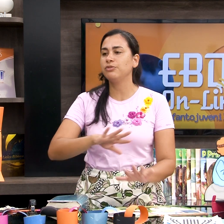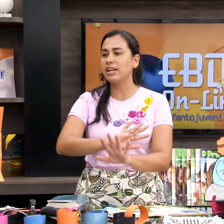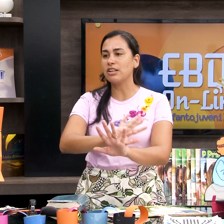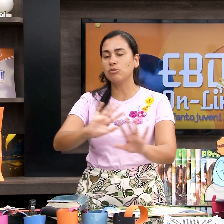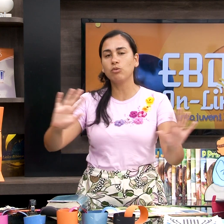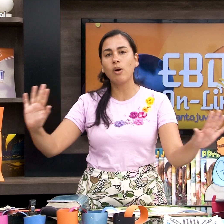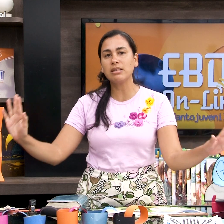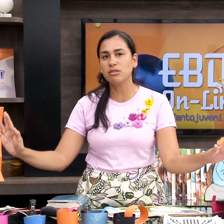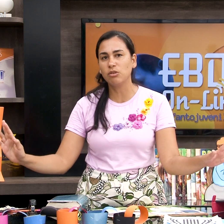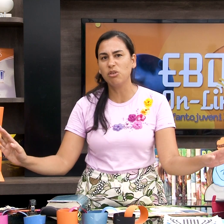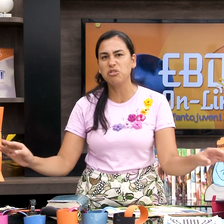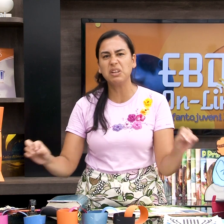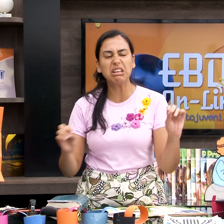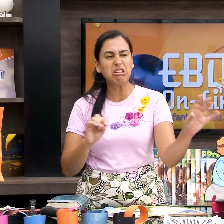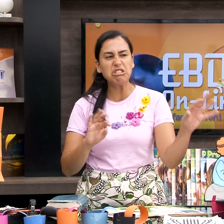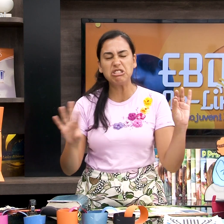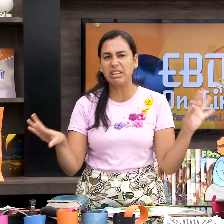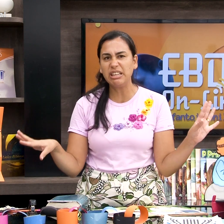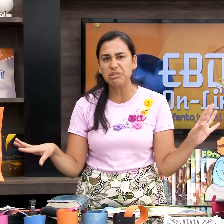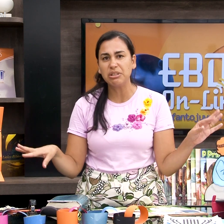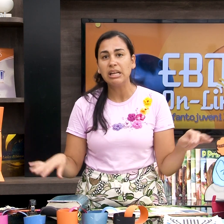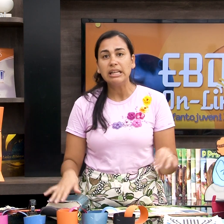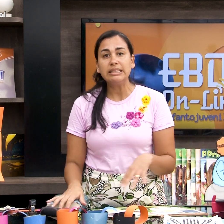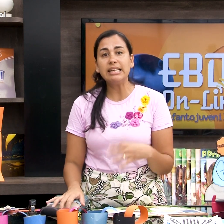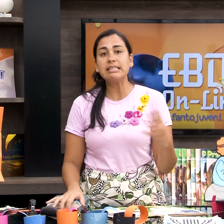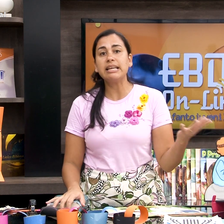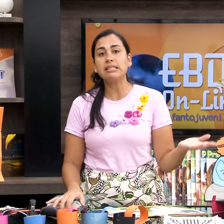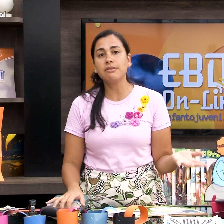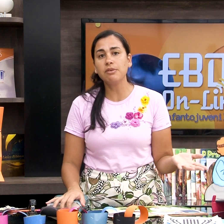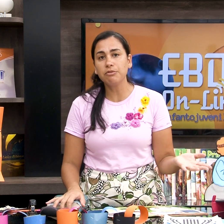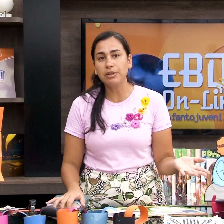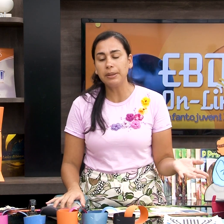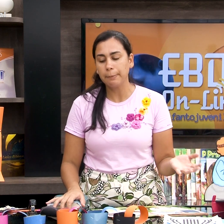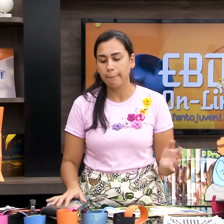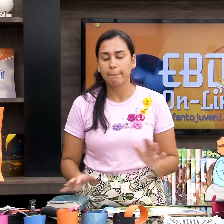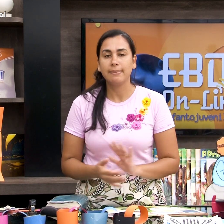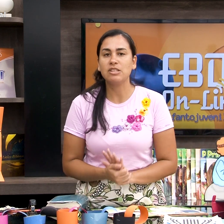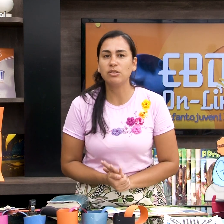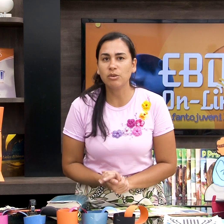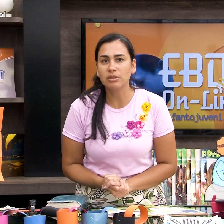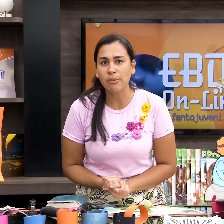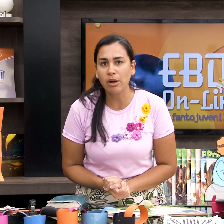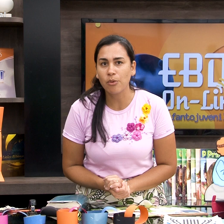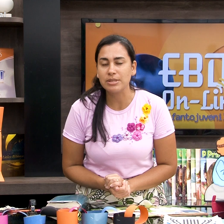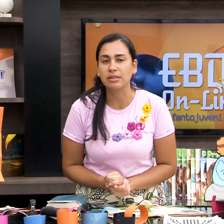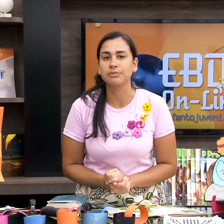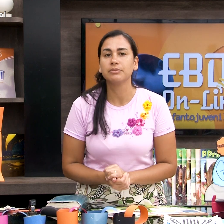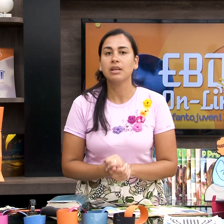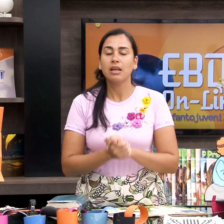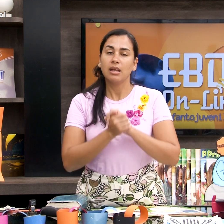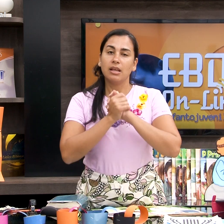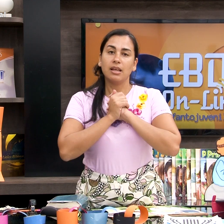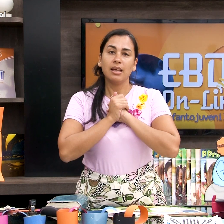alunos viajam quase todos, fica dois, três. Nem sei se vão vir. Deixa eu te contar uma